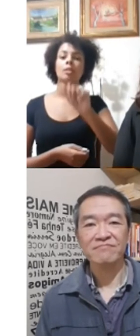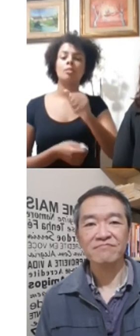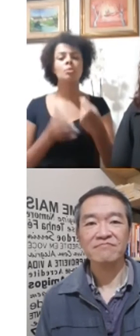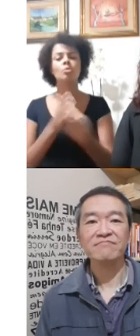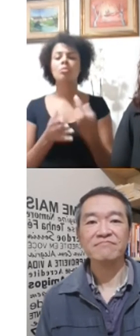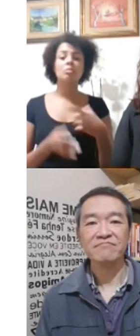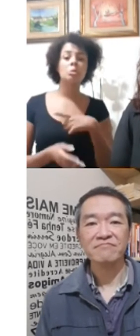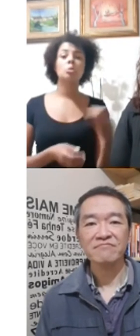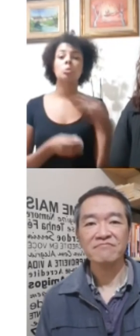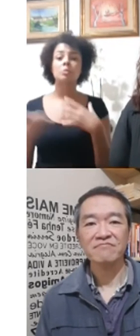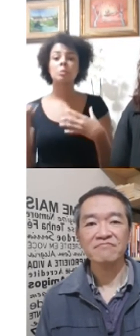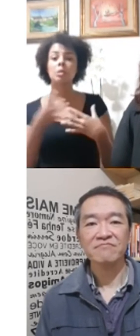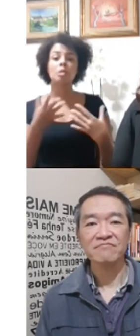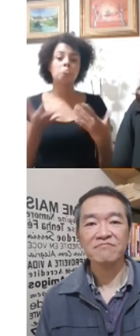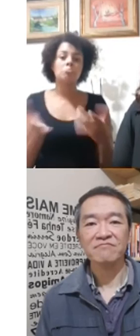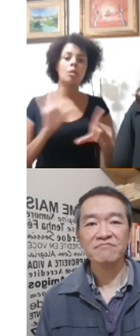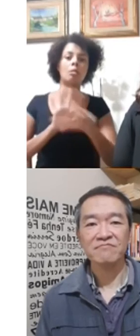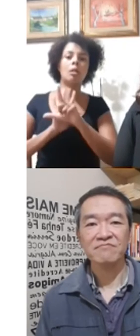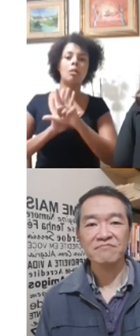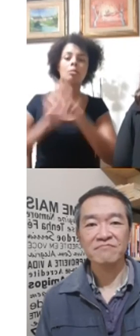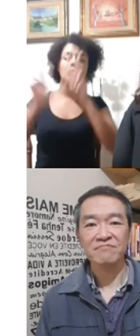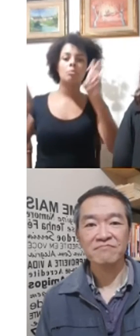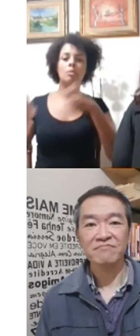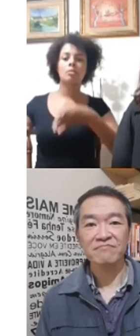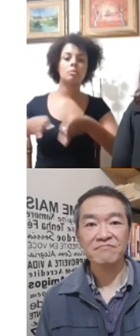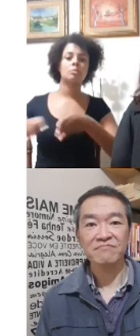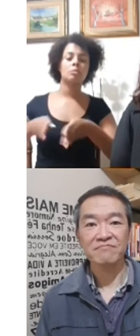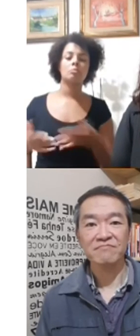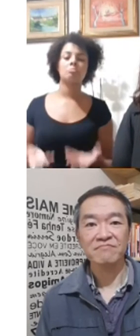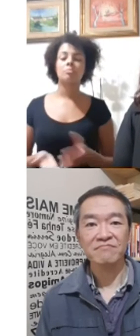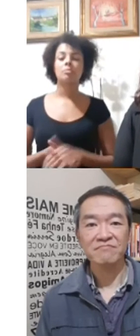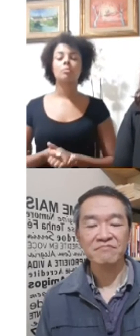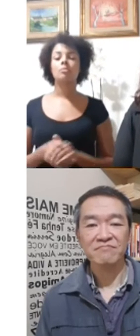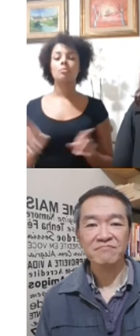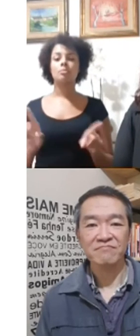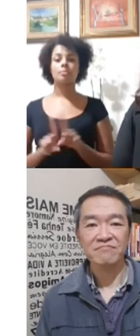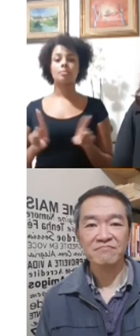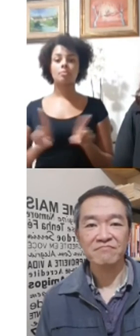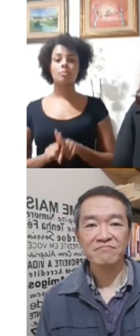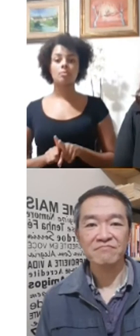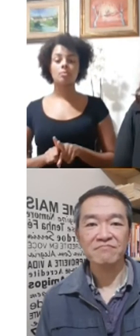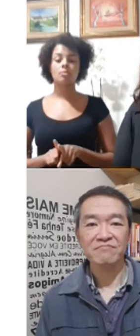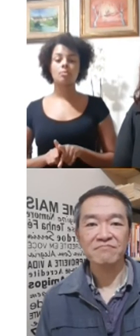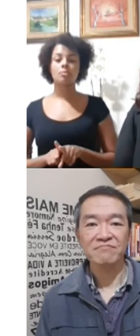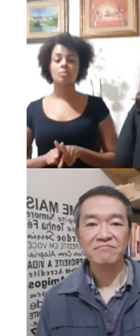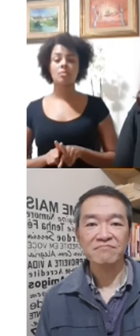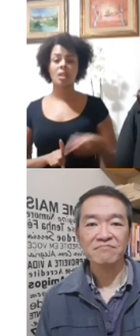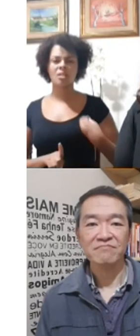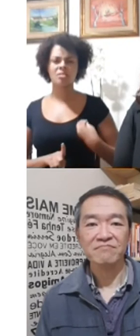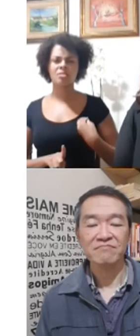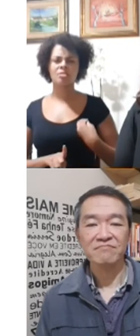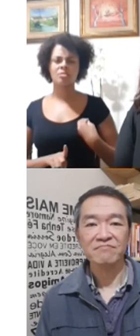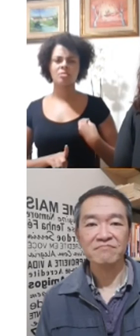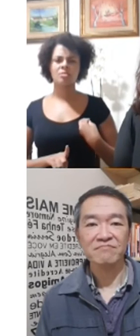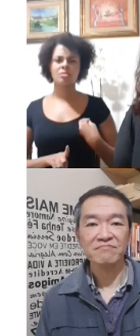novidades nas questões das leis de acessibilidade e também sobre se existe um